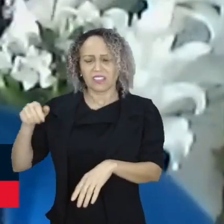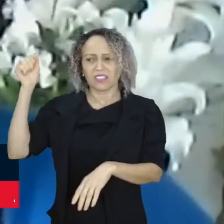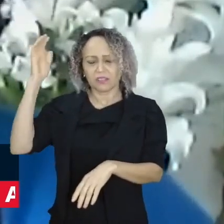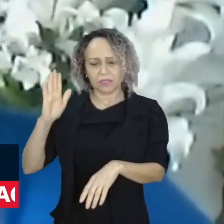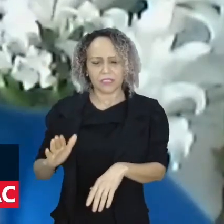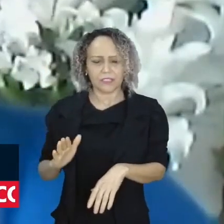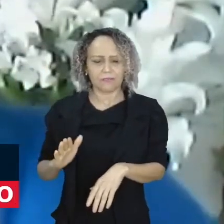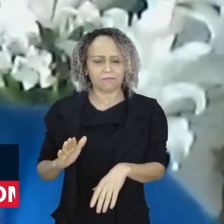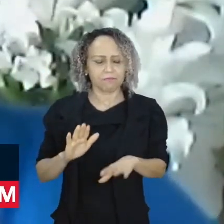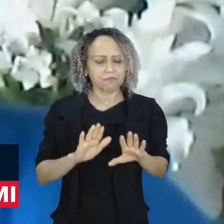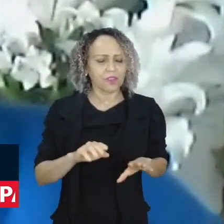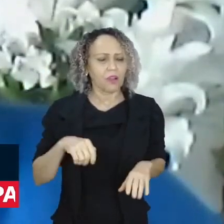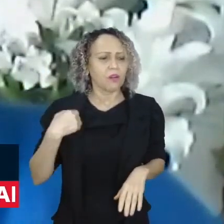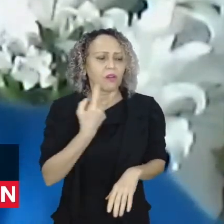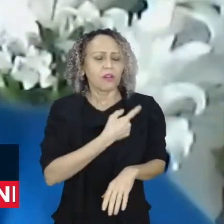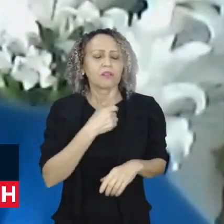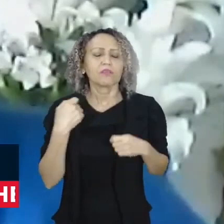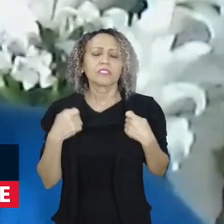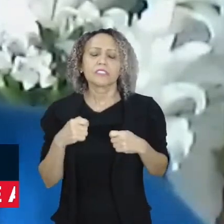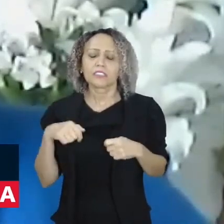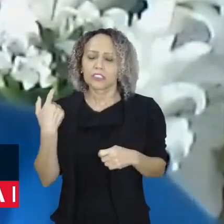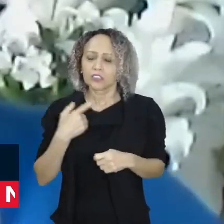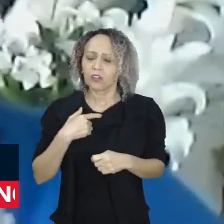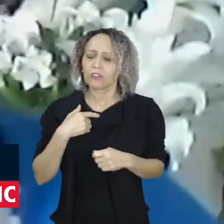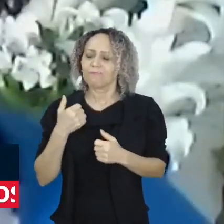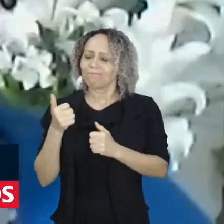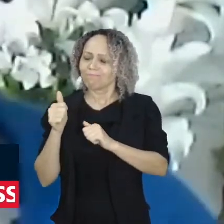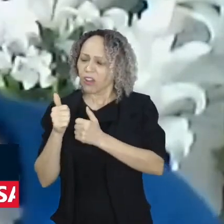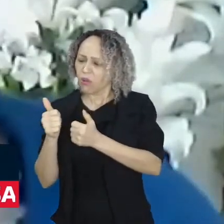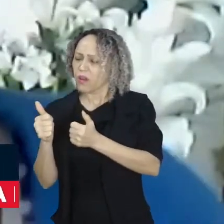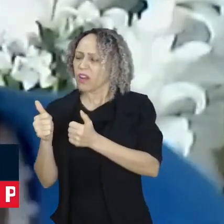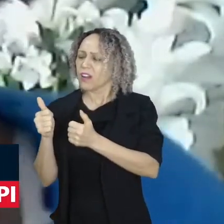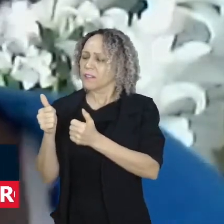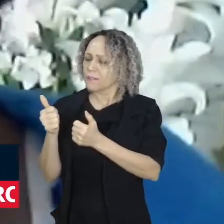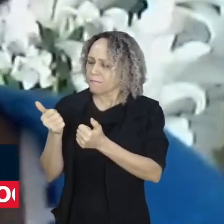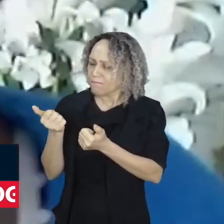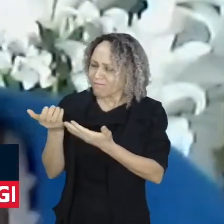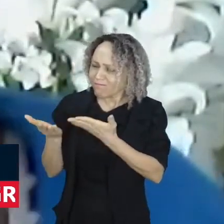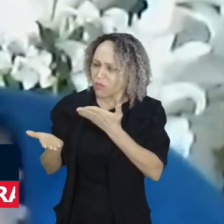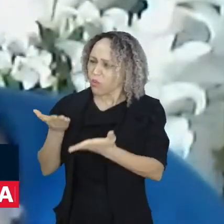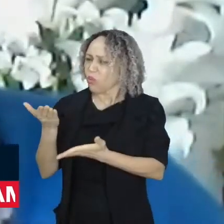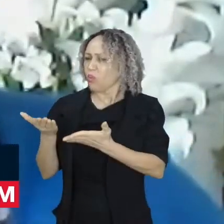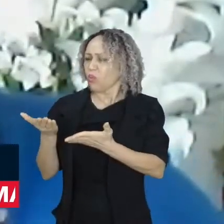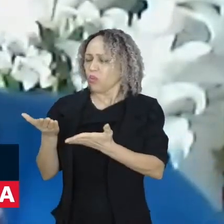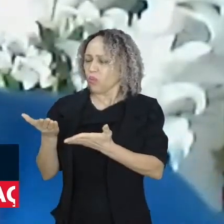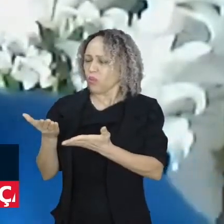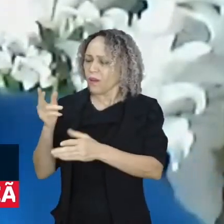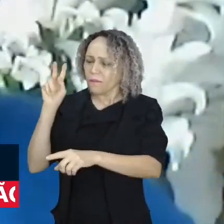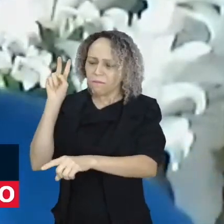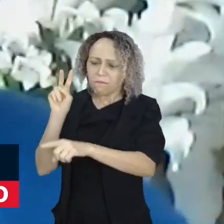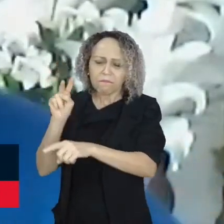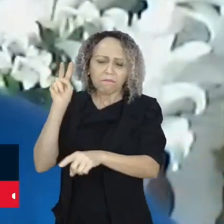vamos olhar o que a gente chama da base da pirâmide social. Lá nós vamos